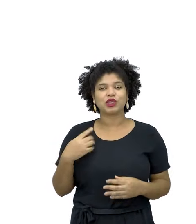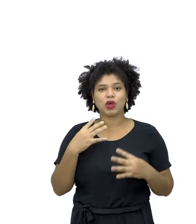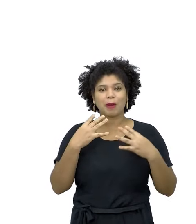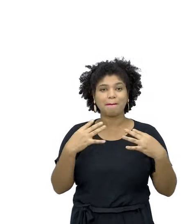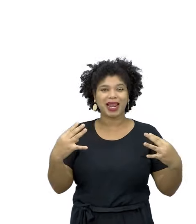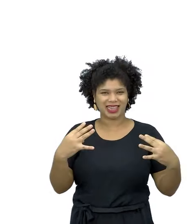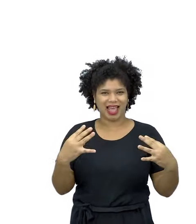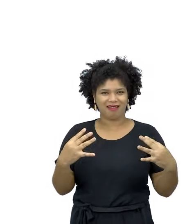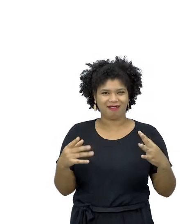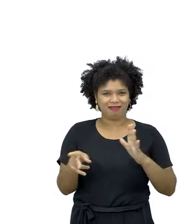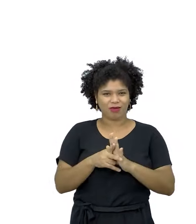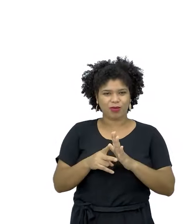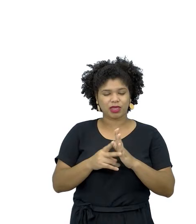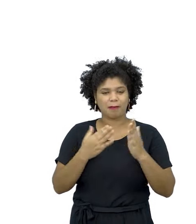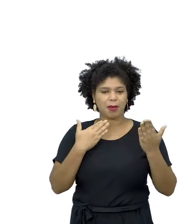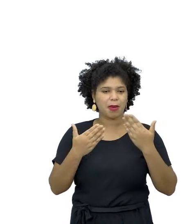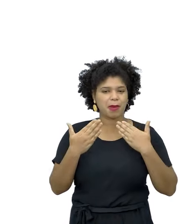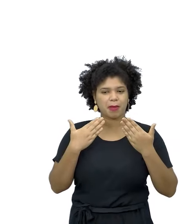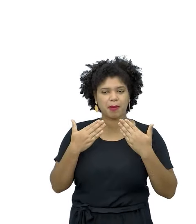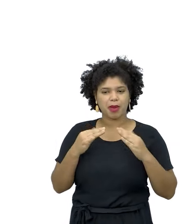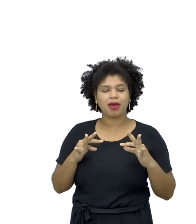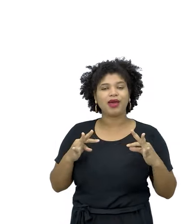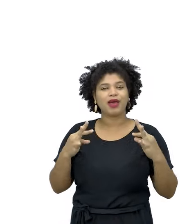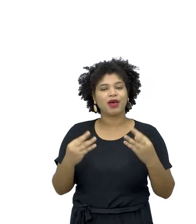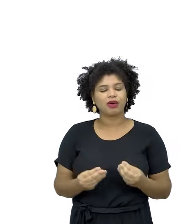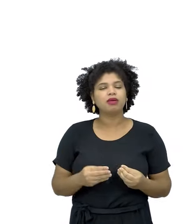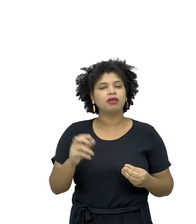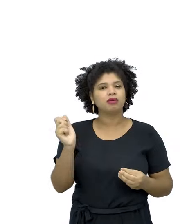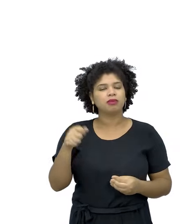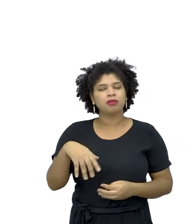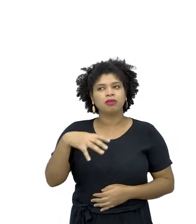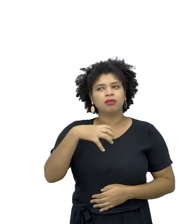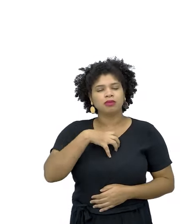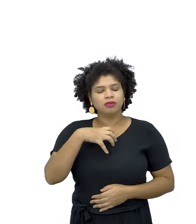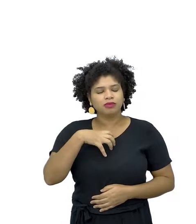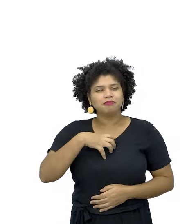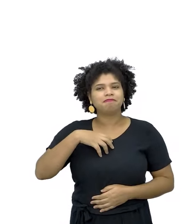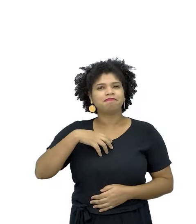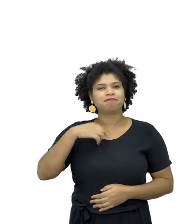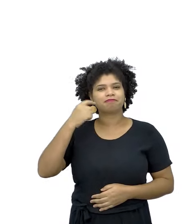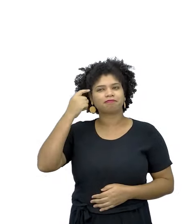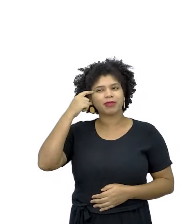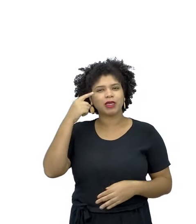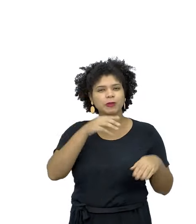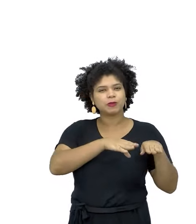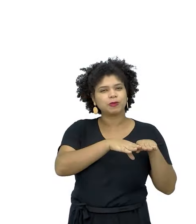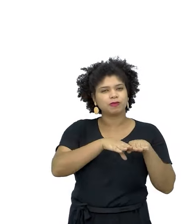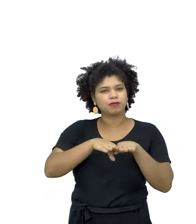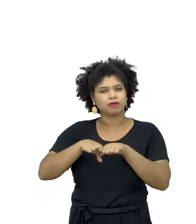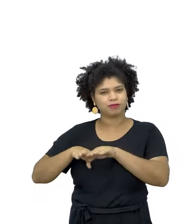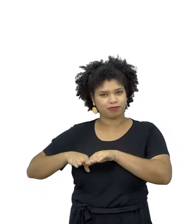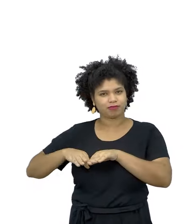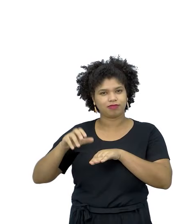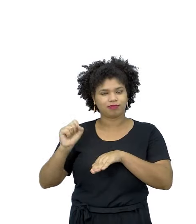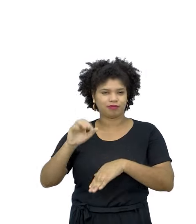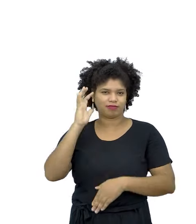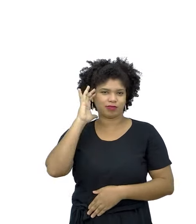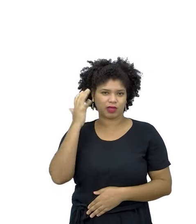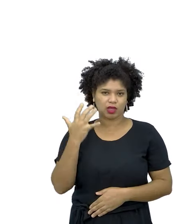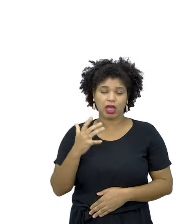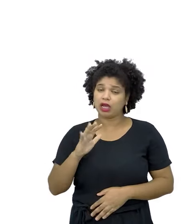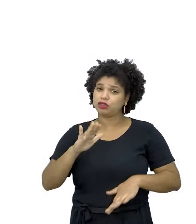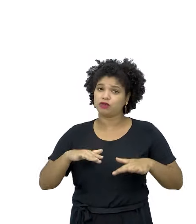buscar um consenso, para que todos saiam dali com a mesma colocação, com a mesma forma, com a mesma resolução. Não com a